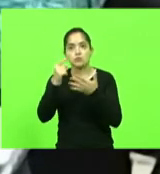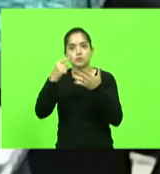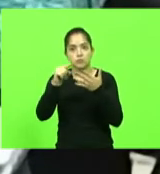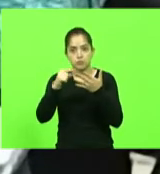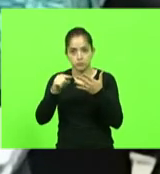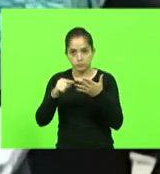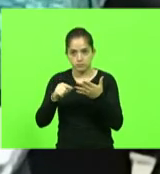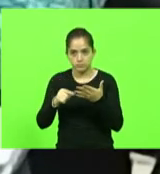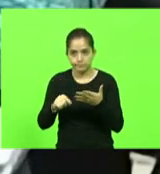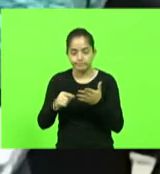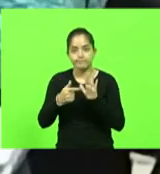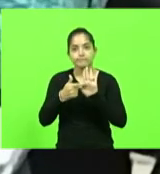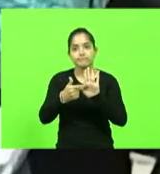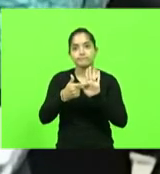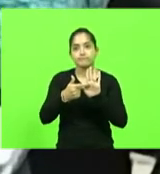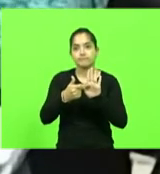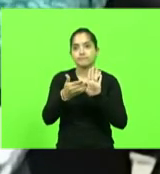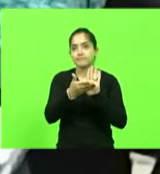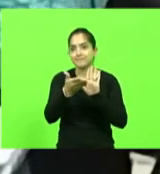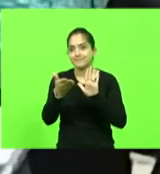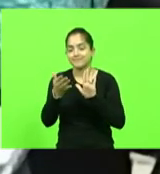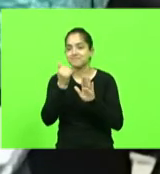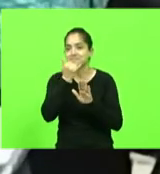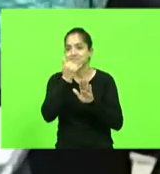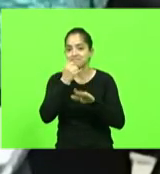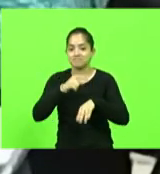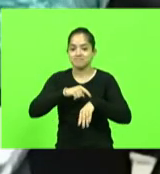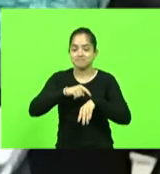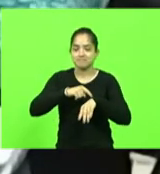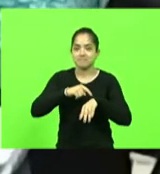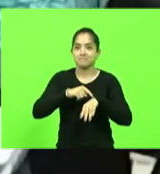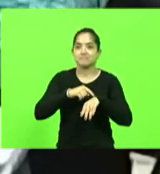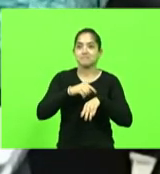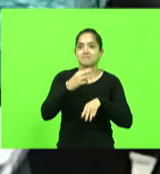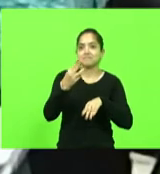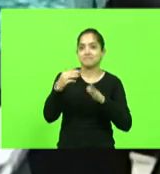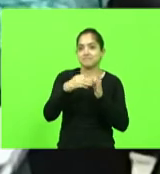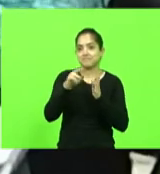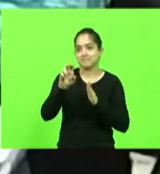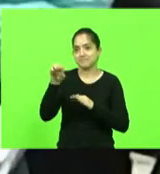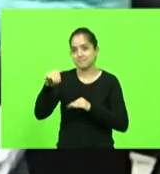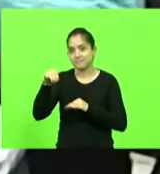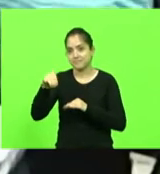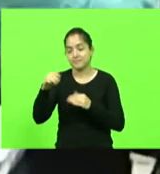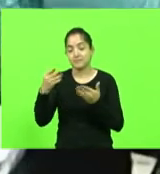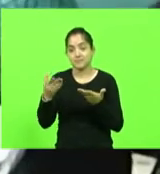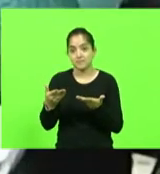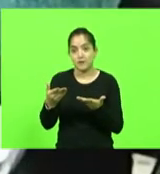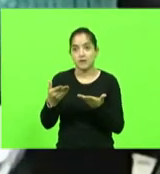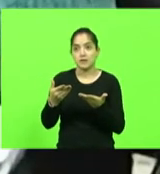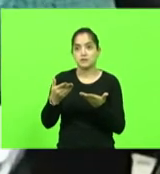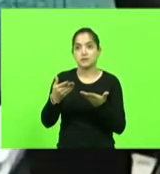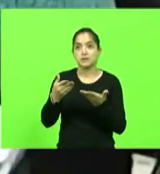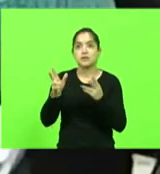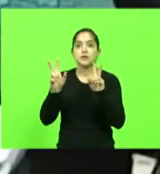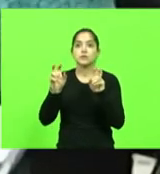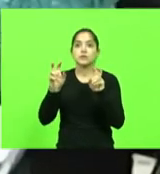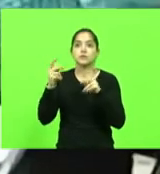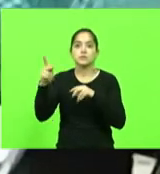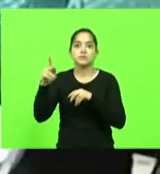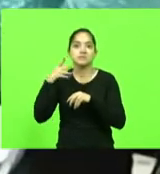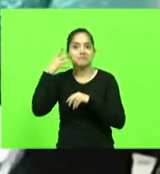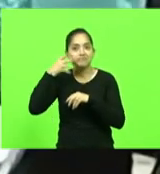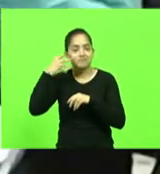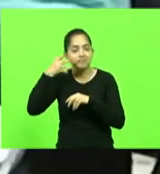nós trouxemos aqui, desculpa, não sei se passei, de 3 a 5 minutos, mas pelo que eu pude pegar da sua fala, né, e eu também vendo